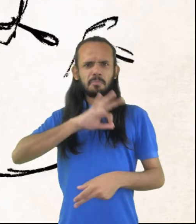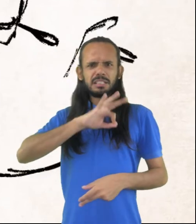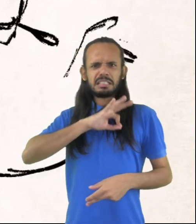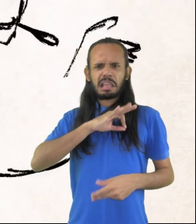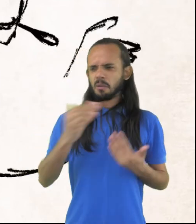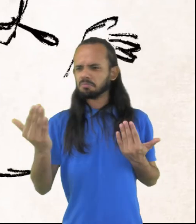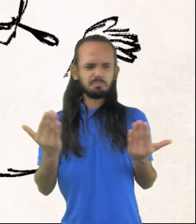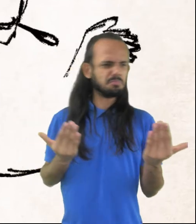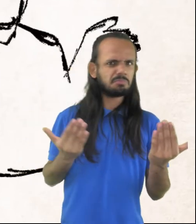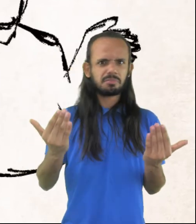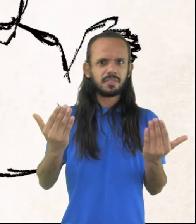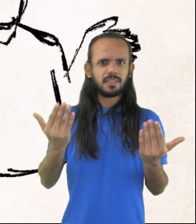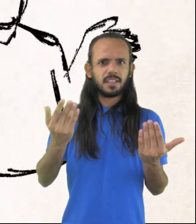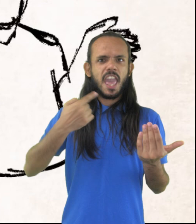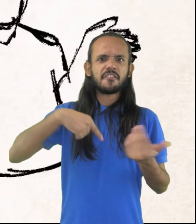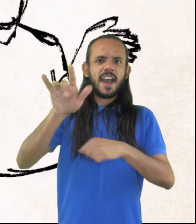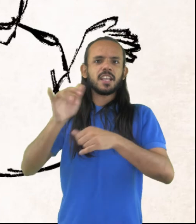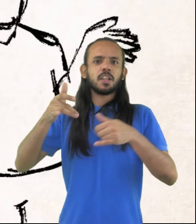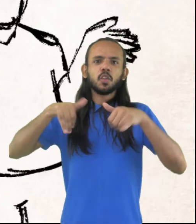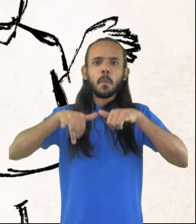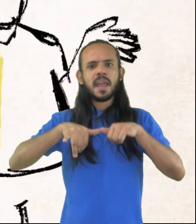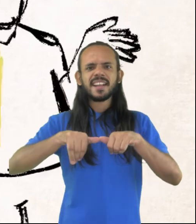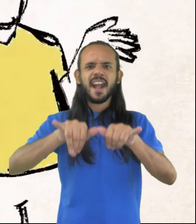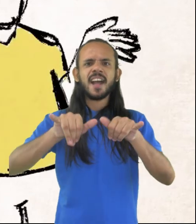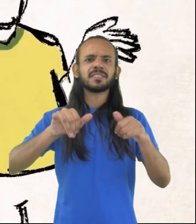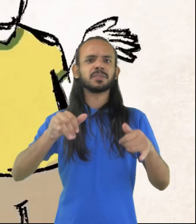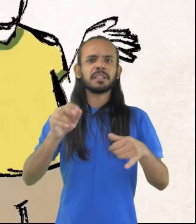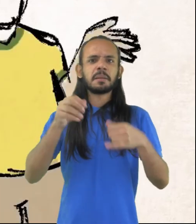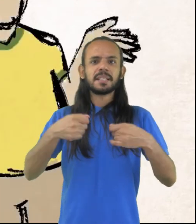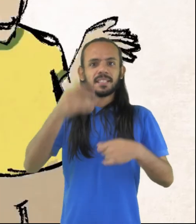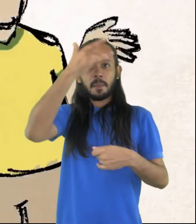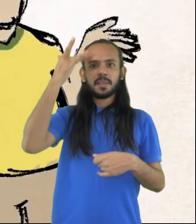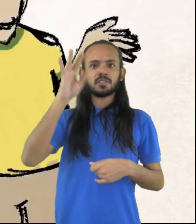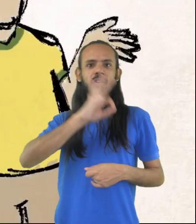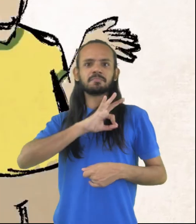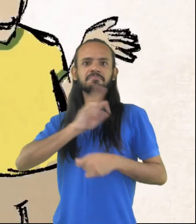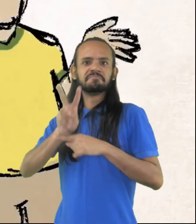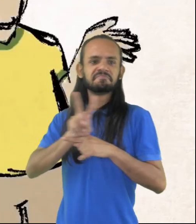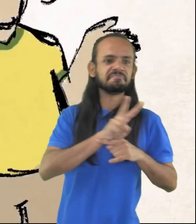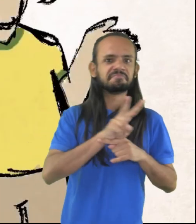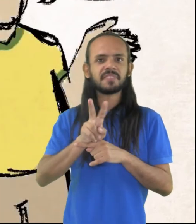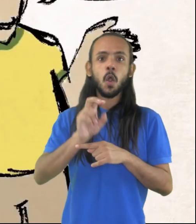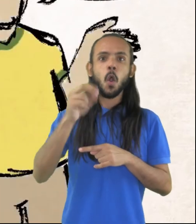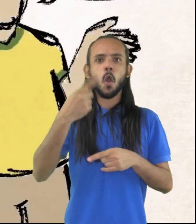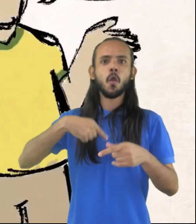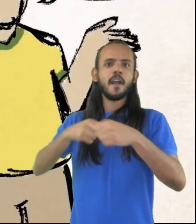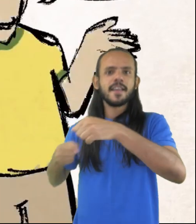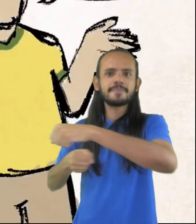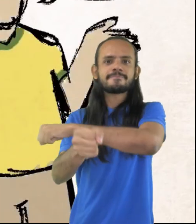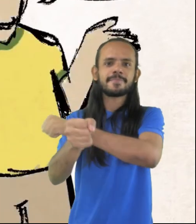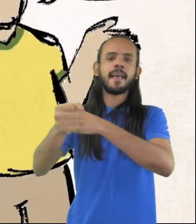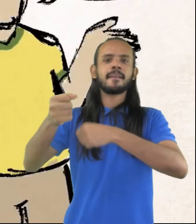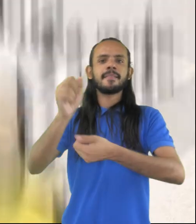por policiais, vigiados por seguranças em supermercados, de concluírem um curso universitário ou ocuparem cargos de